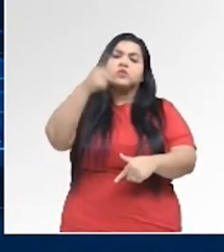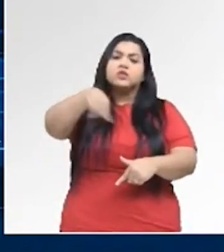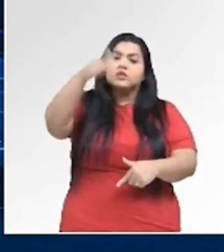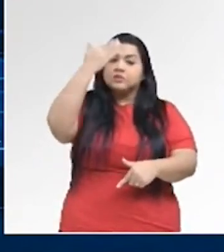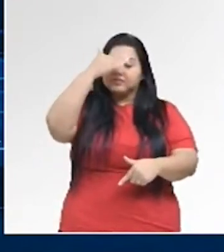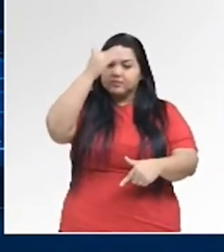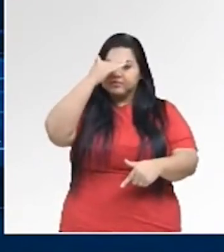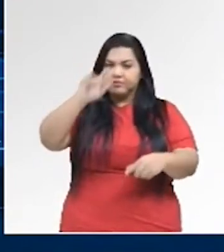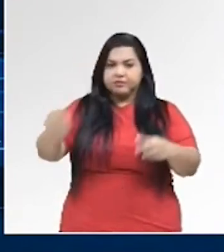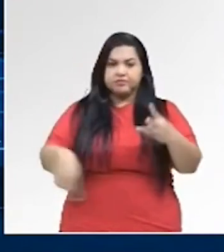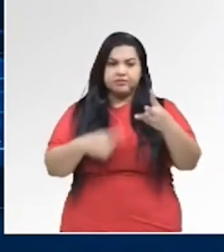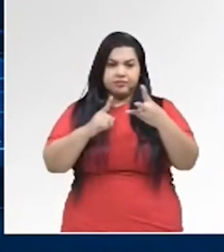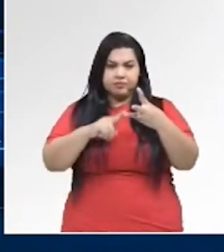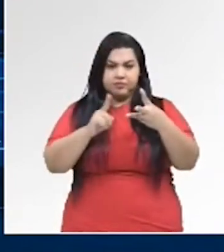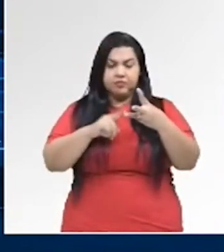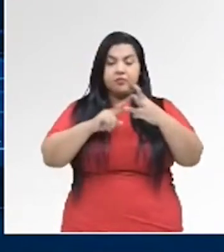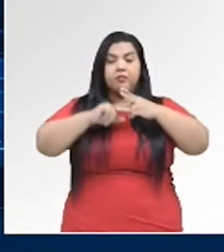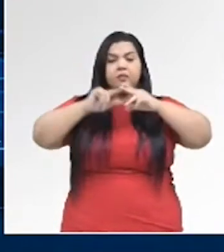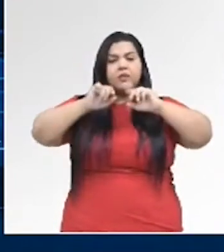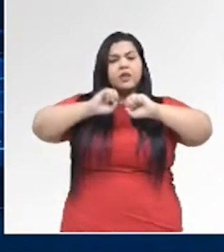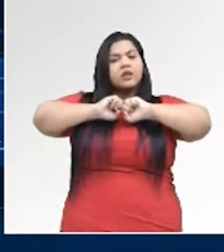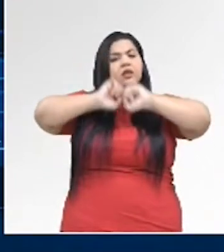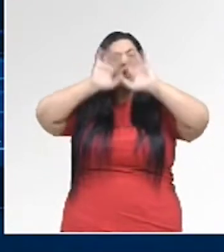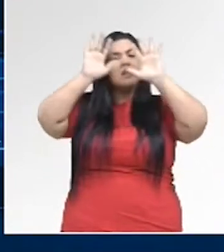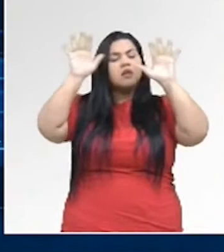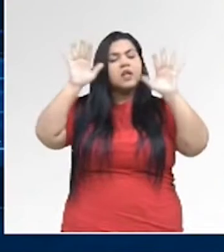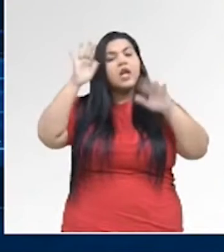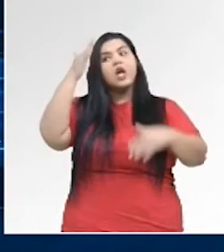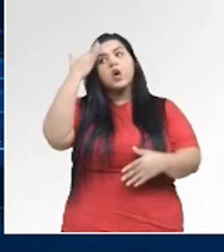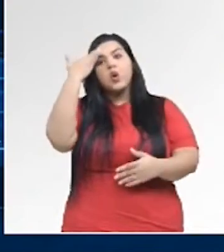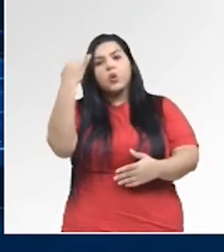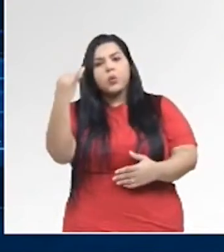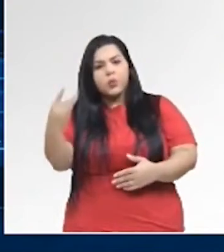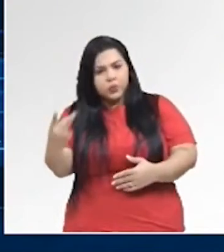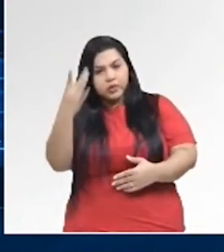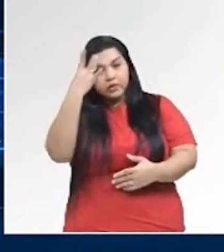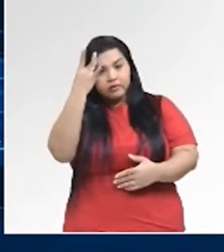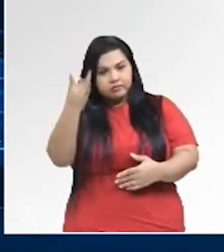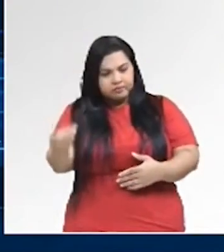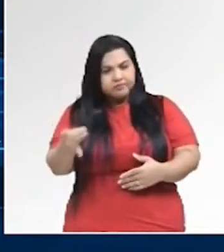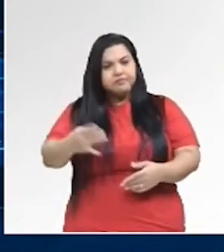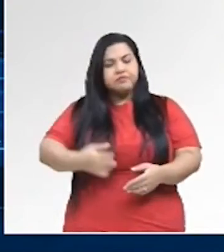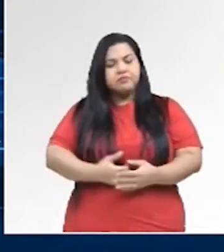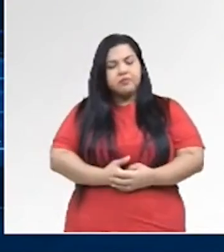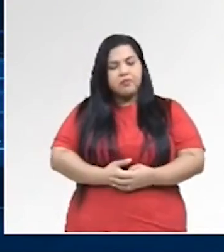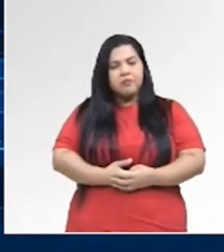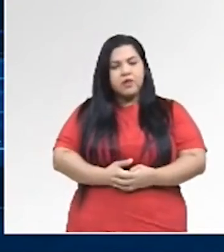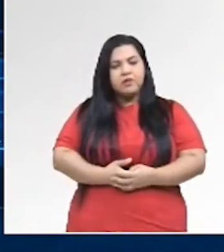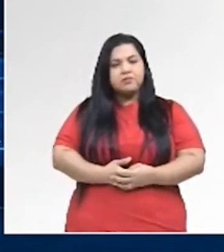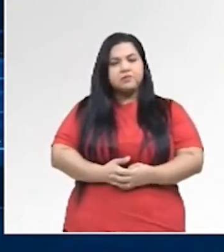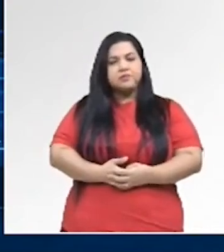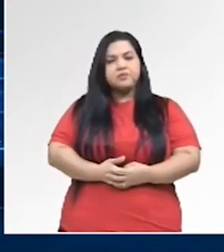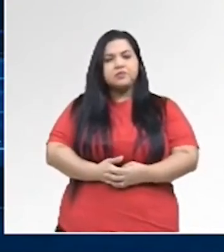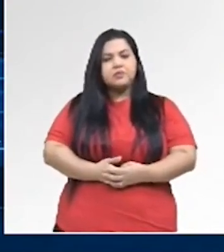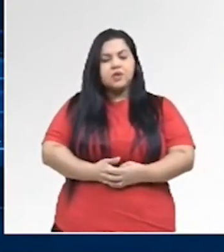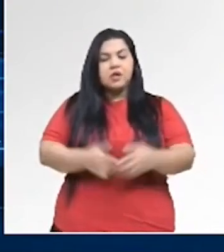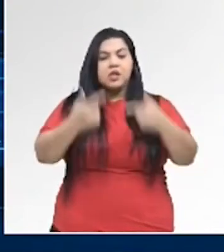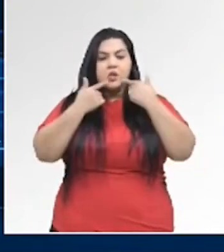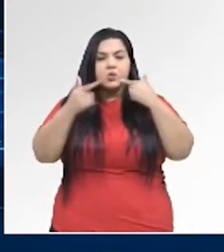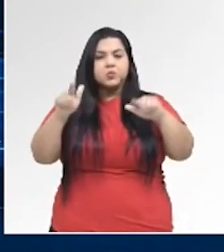compreender. Esclarecedora, no sentido de compreender, tá? Então, a linguagem não